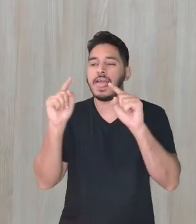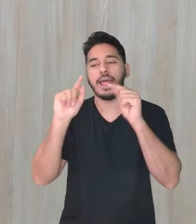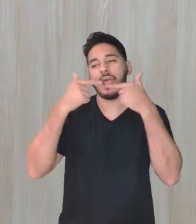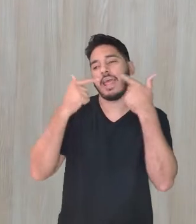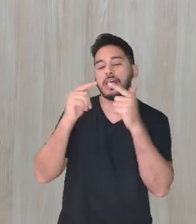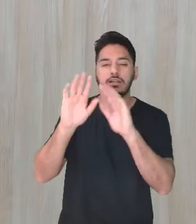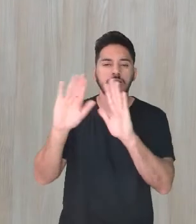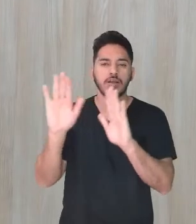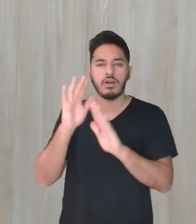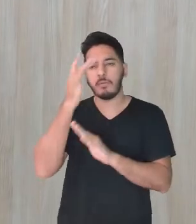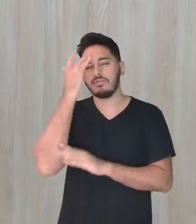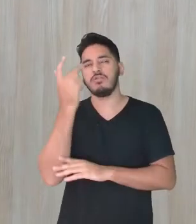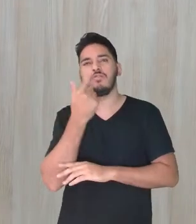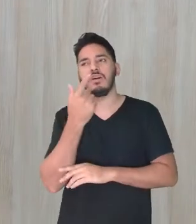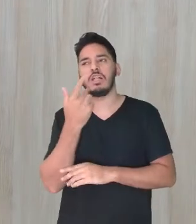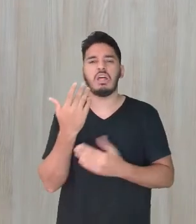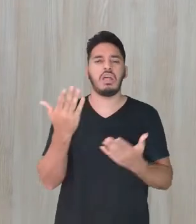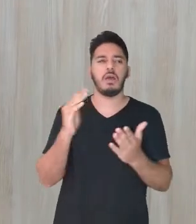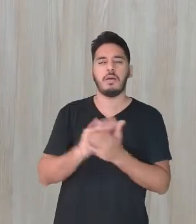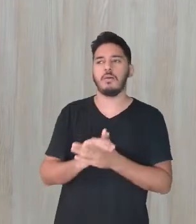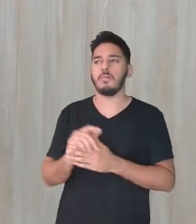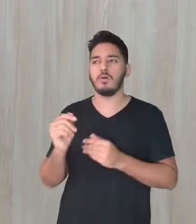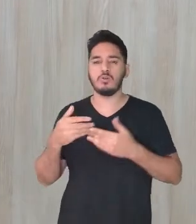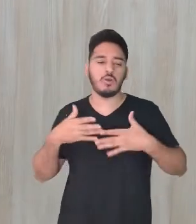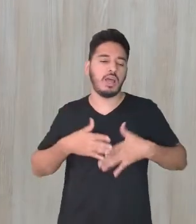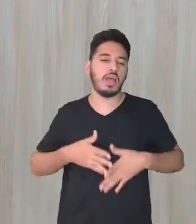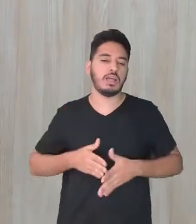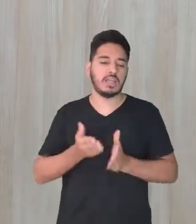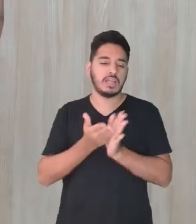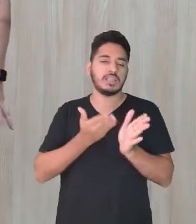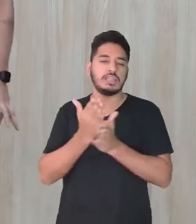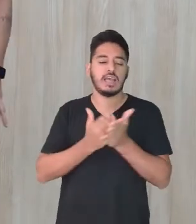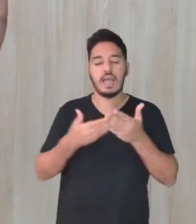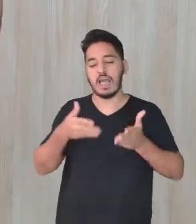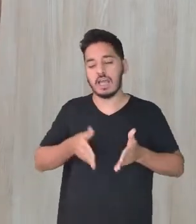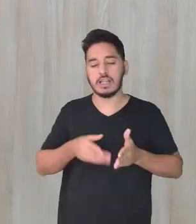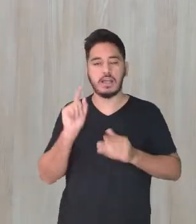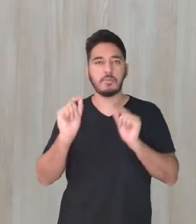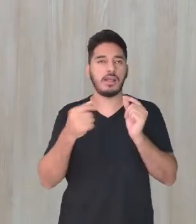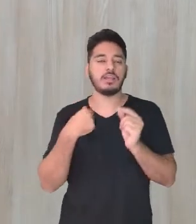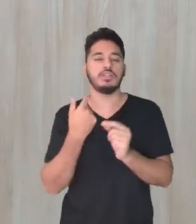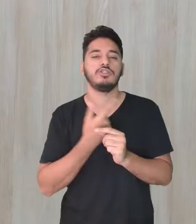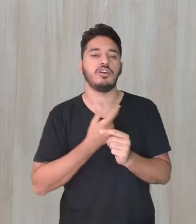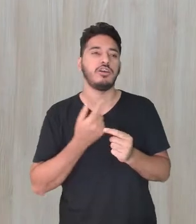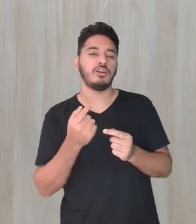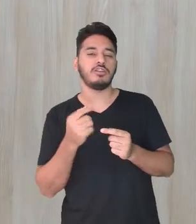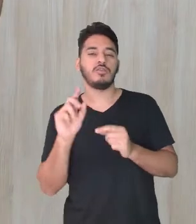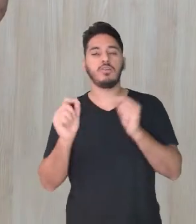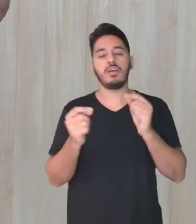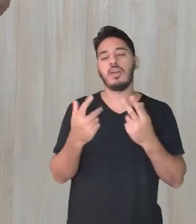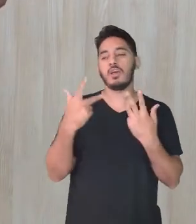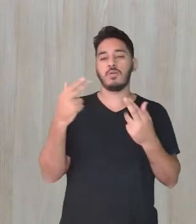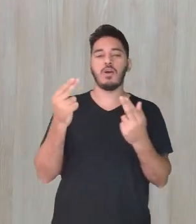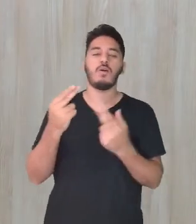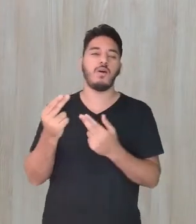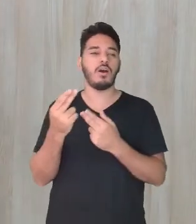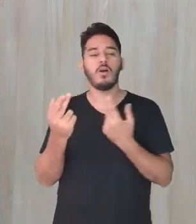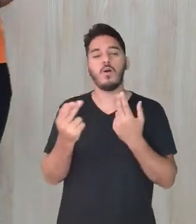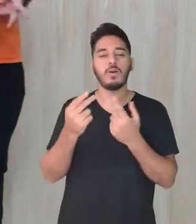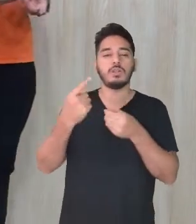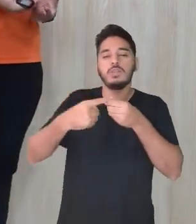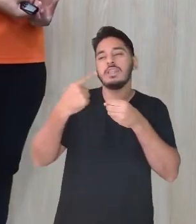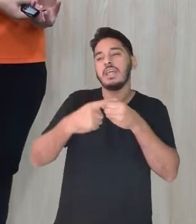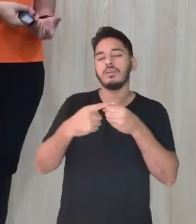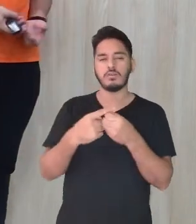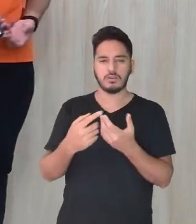engraçado. Muitas vezes as pessoas dizem assim, ai, bota uma calça rasgada aí, que é pra gente se vestir igual um matuto, como se isso fosse